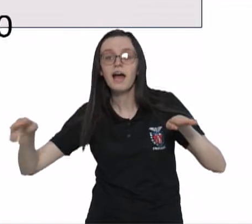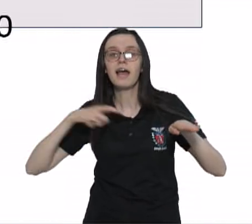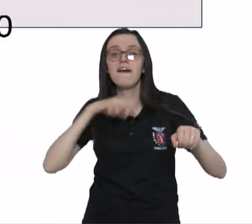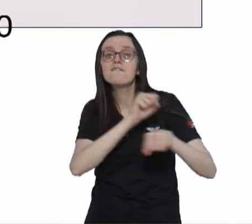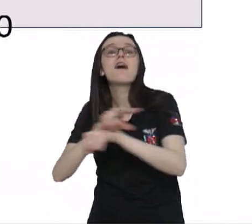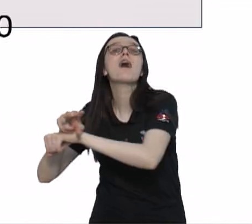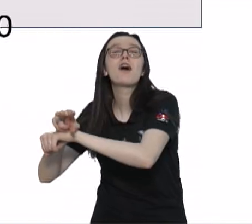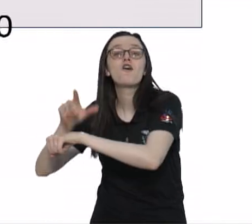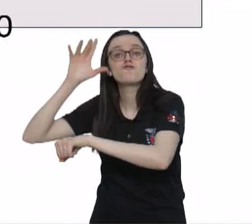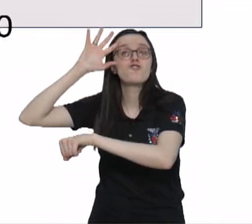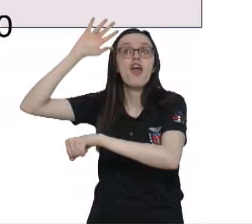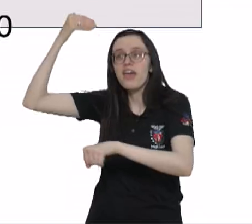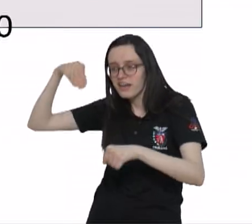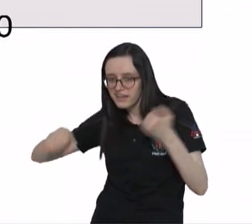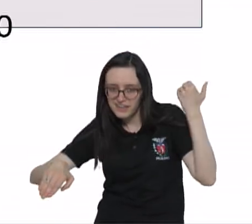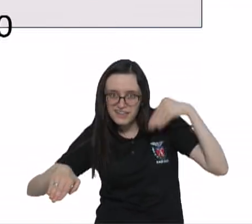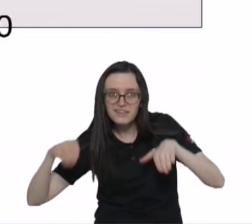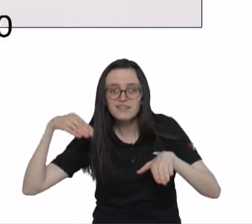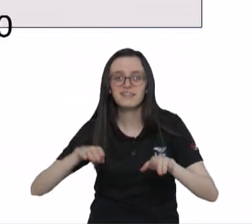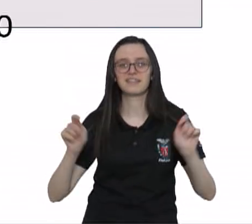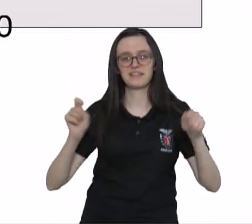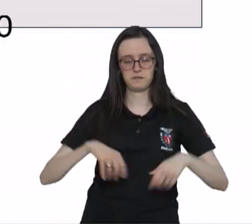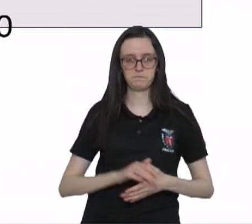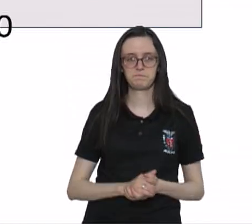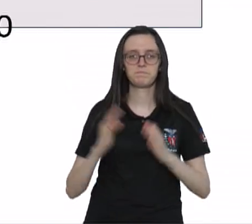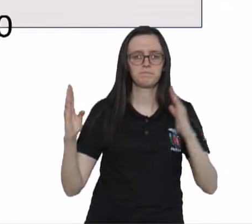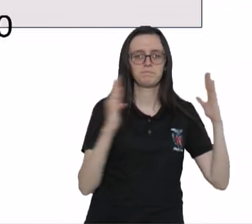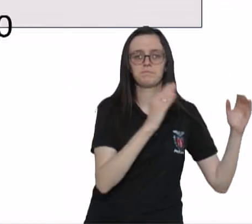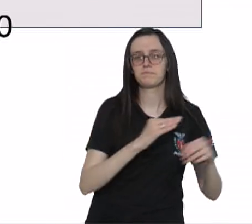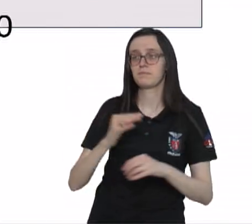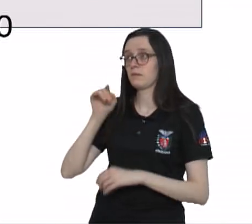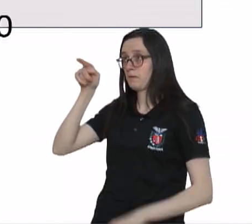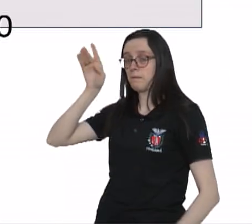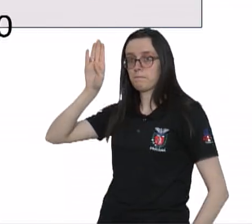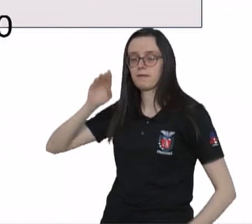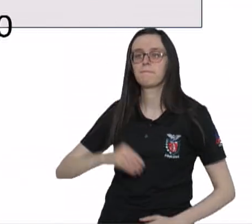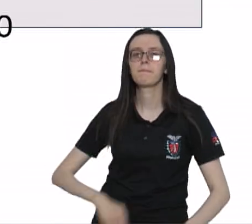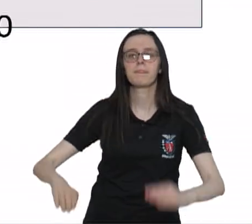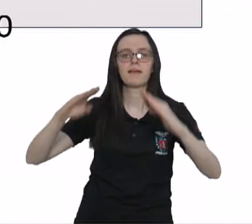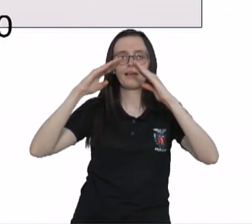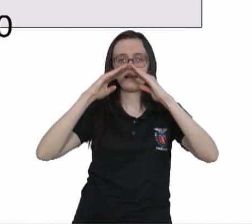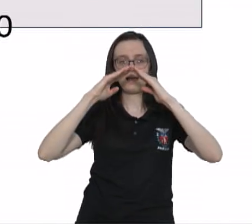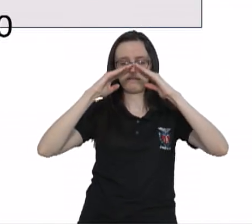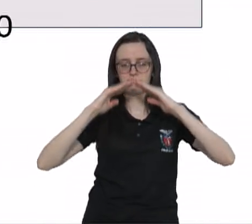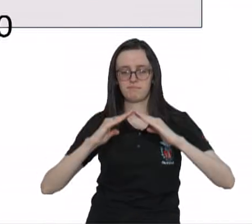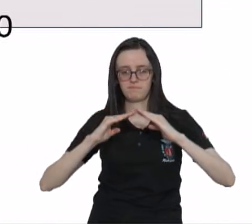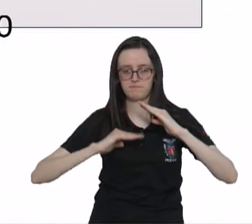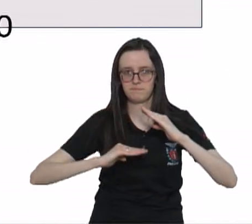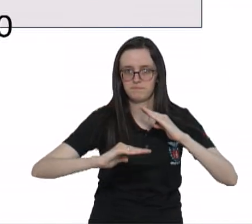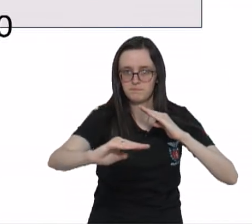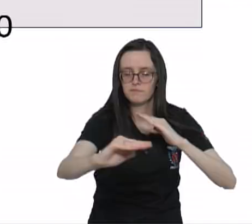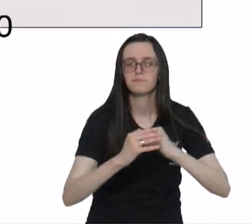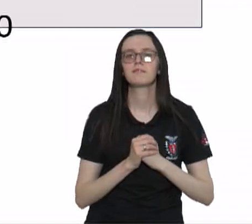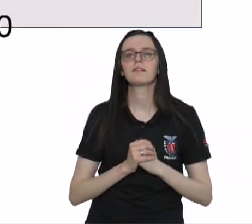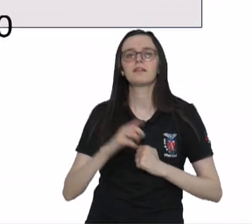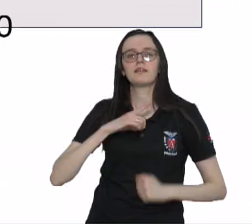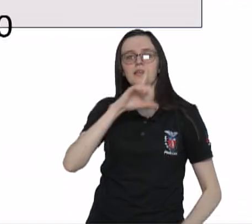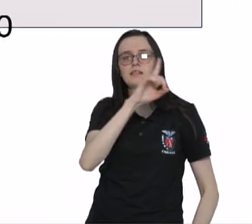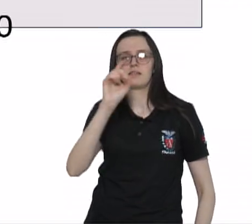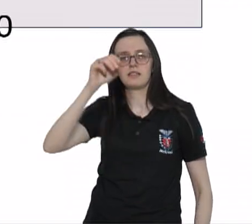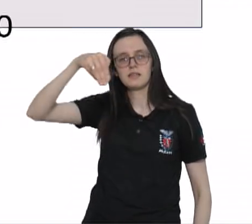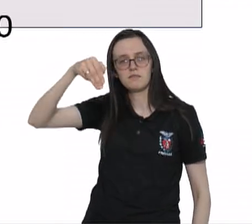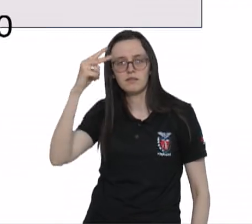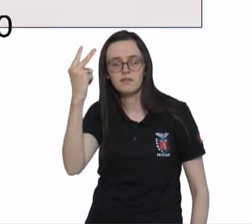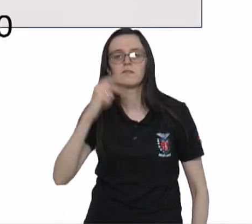sonhos. E o texto B. Vende-se casa térrea, 100 metros quadrados de área total,